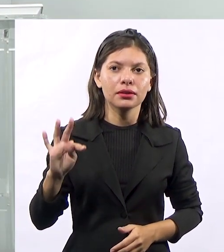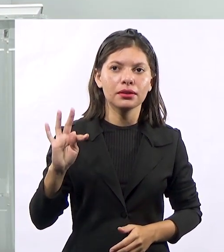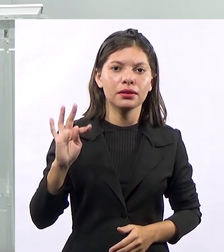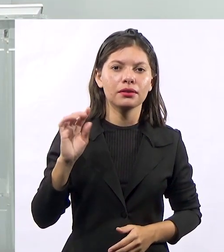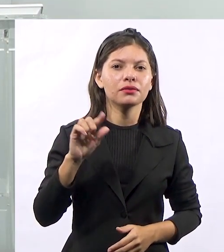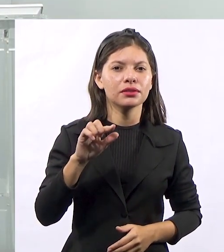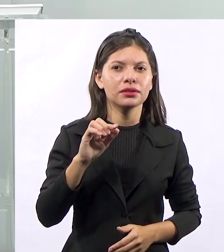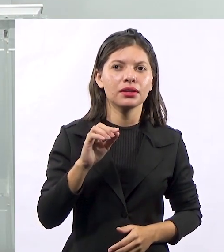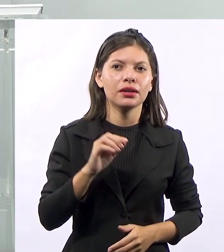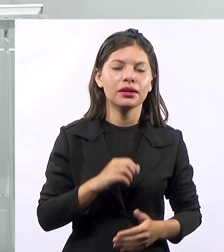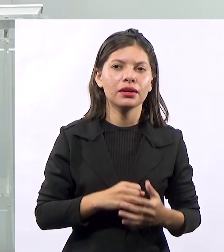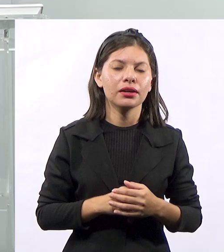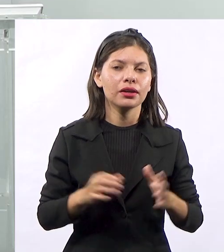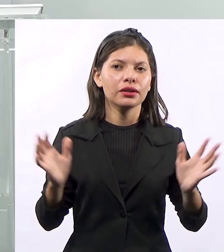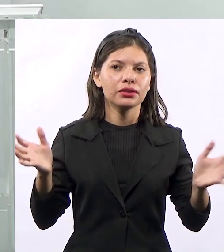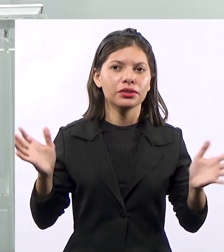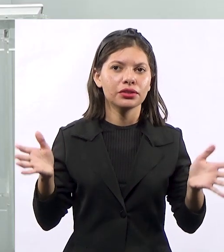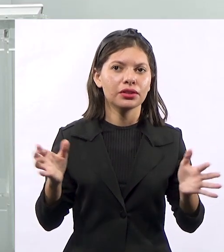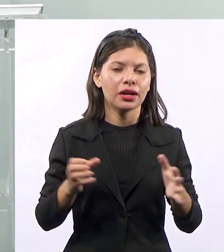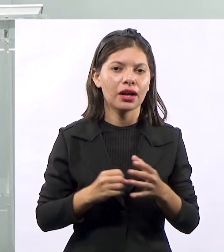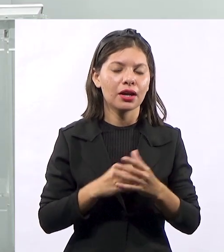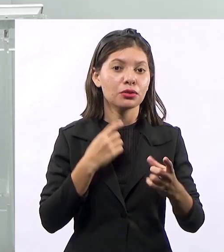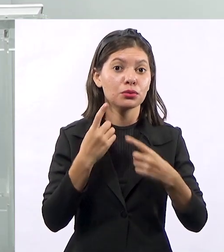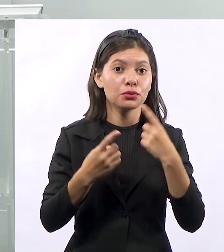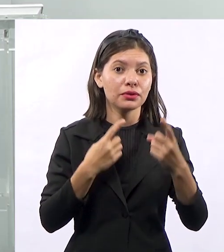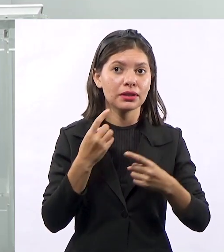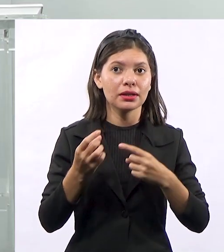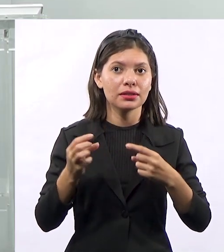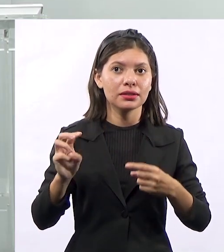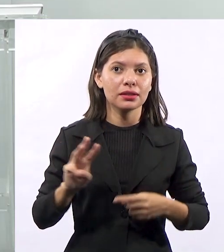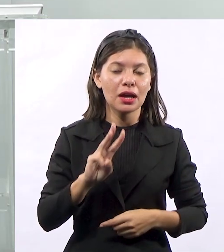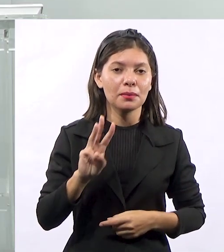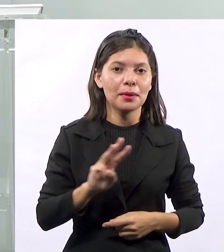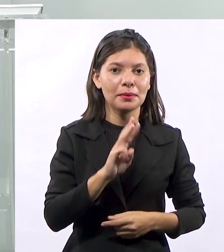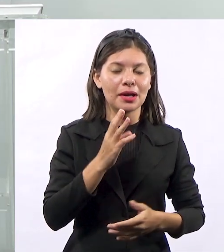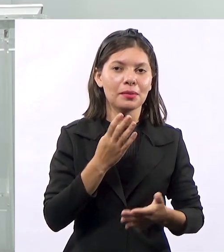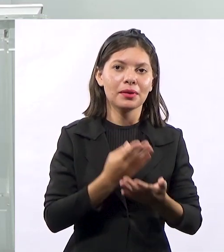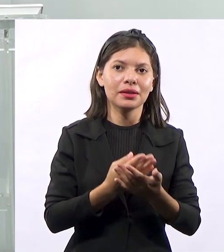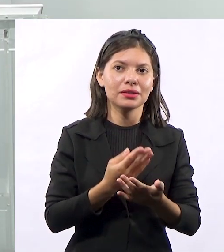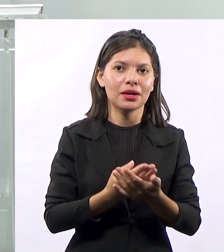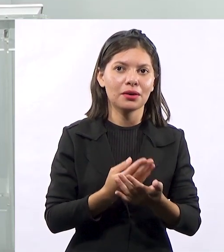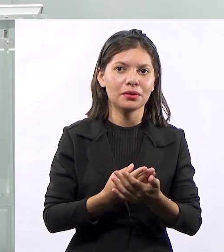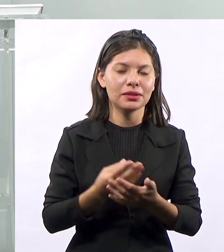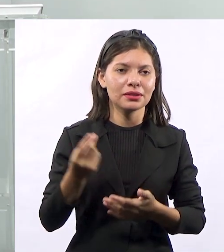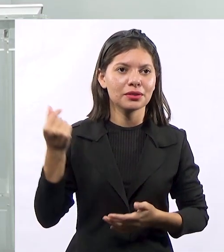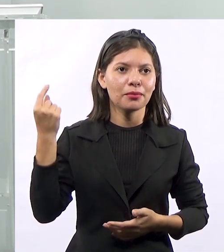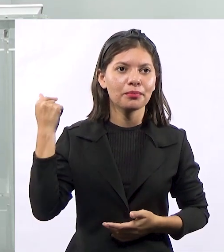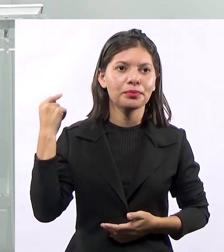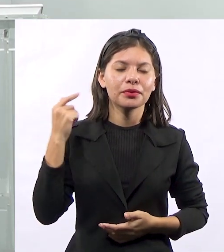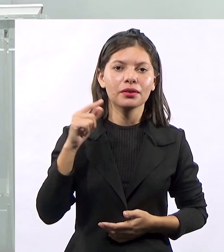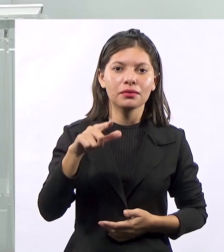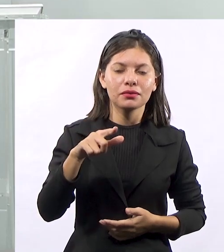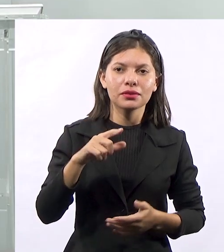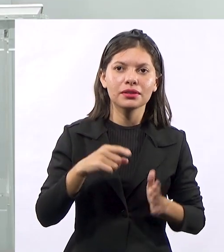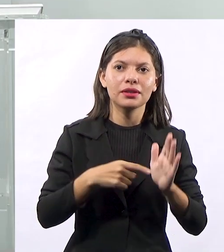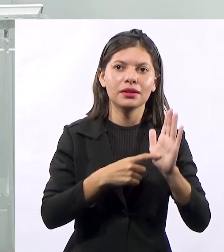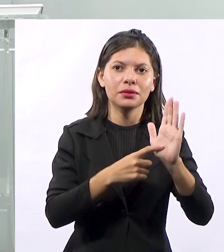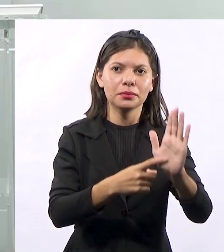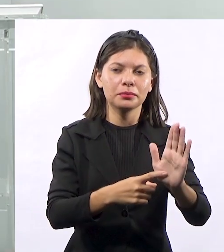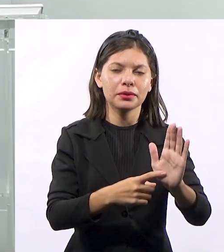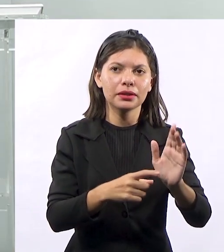A14724, que você já conheceu por aqui, mas se você tiver dúvida, basta acessar os nossos episódios que